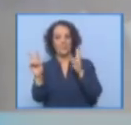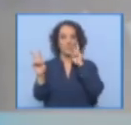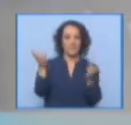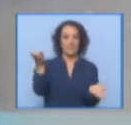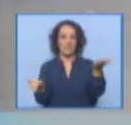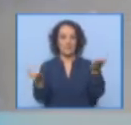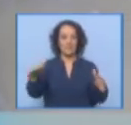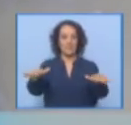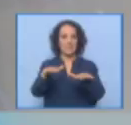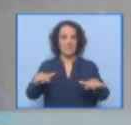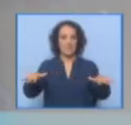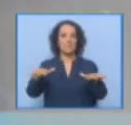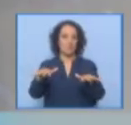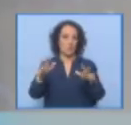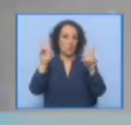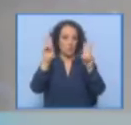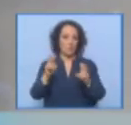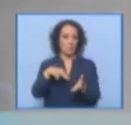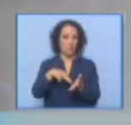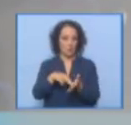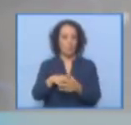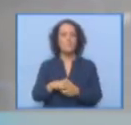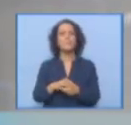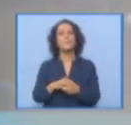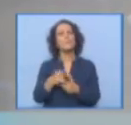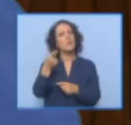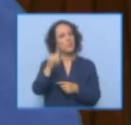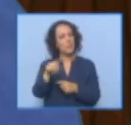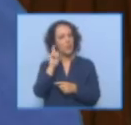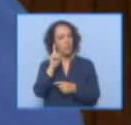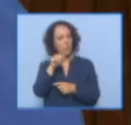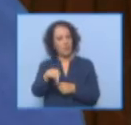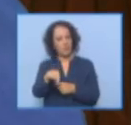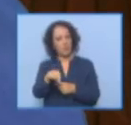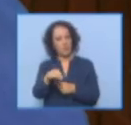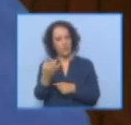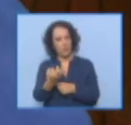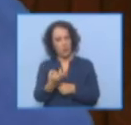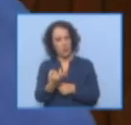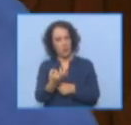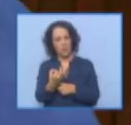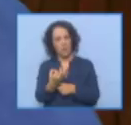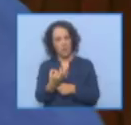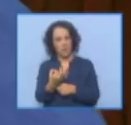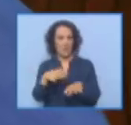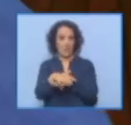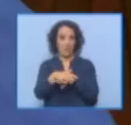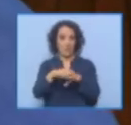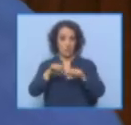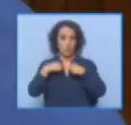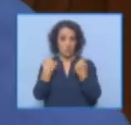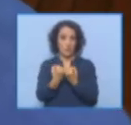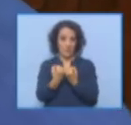é? Todas essas tomadas de posição. Algo relevante também em todo este processo terão sido as redes sociais, uma